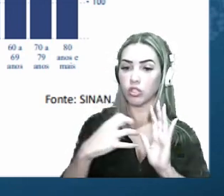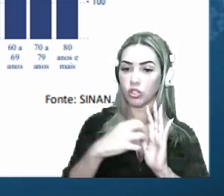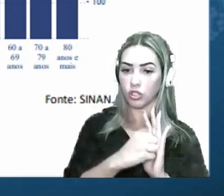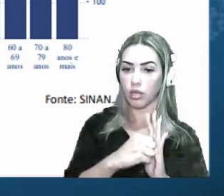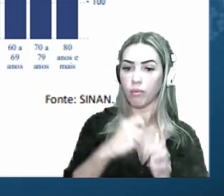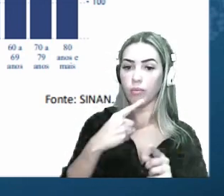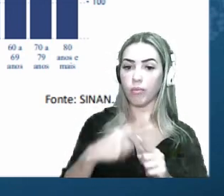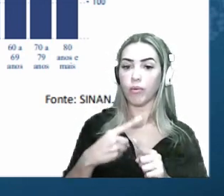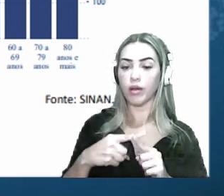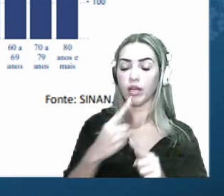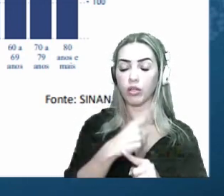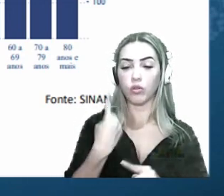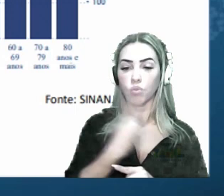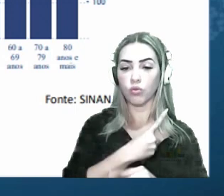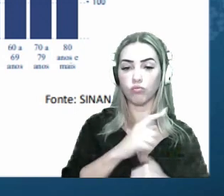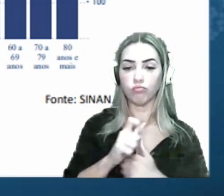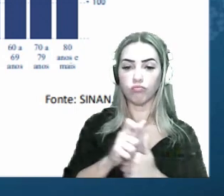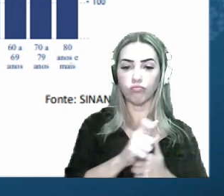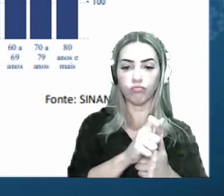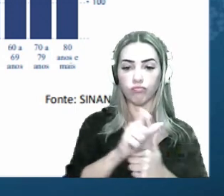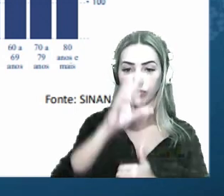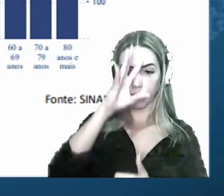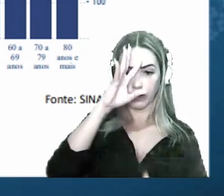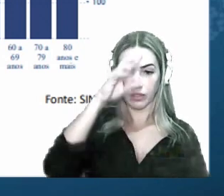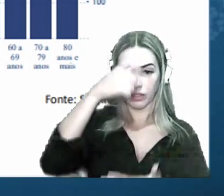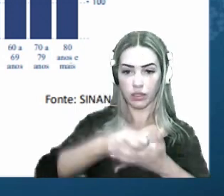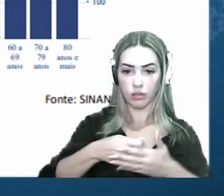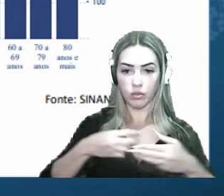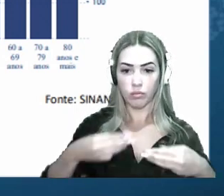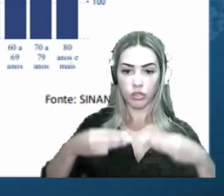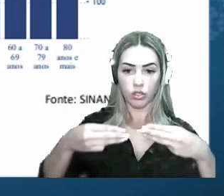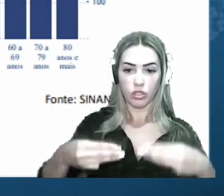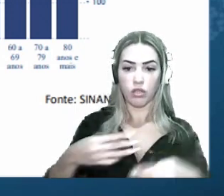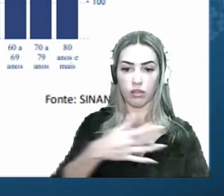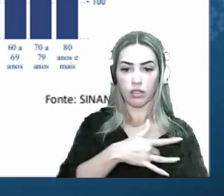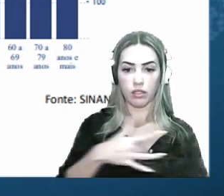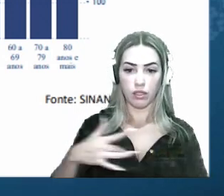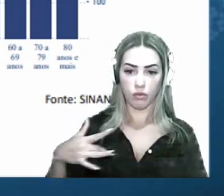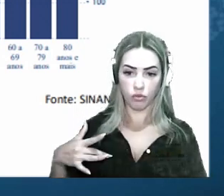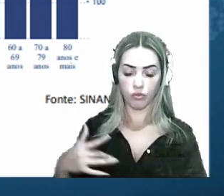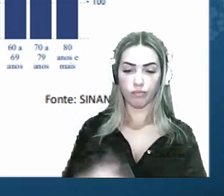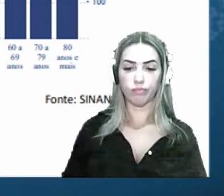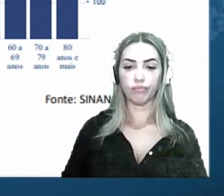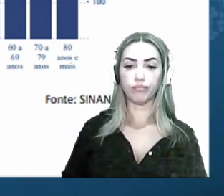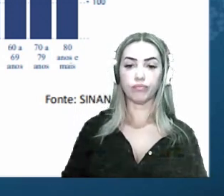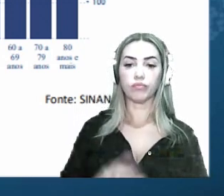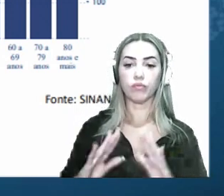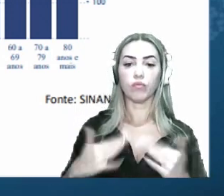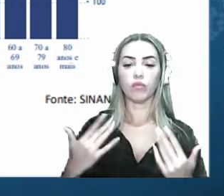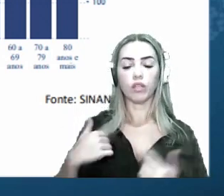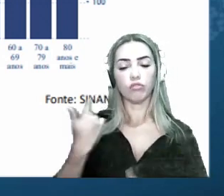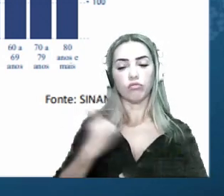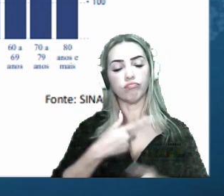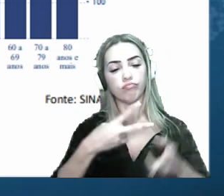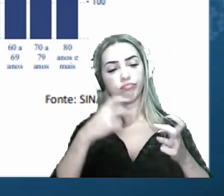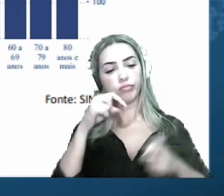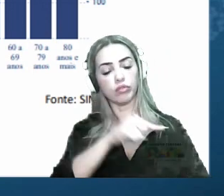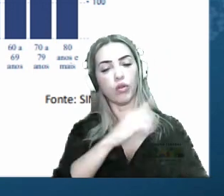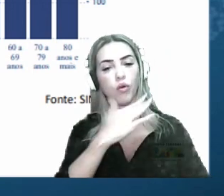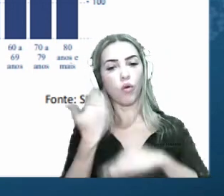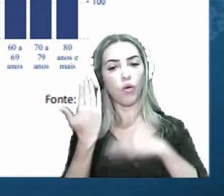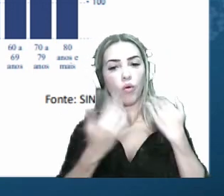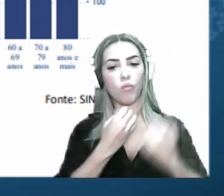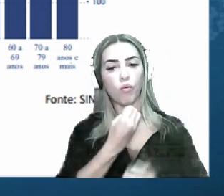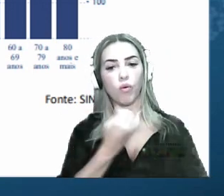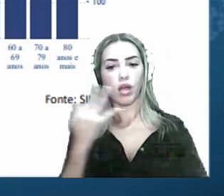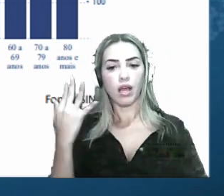norteia as decisões tomadas pelo Ministério da Saúde. Quando a gente olha para óbitos, a gente percebe também que óbitos por dengue